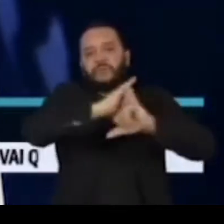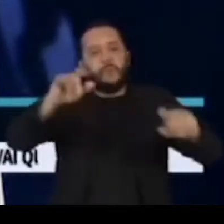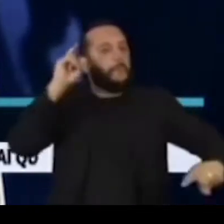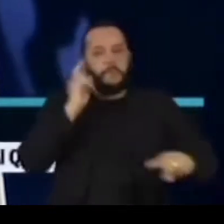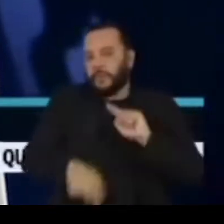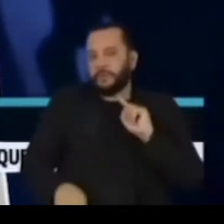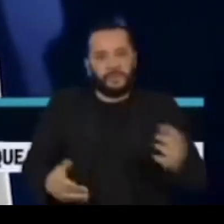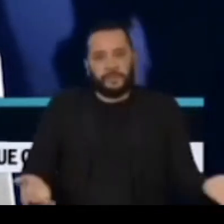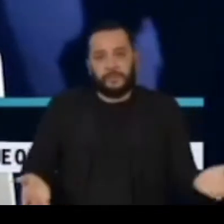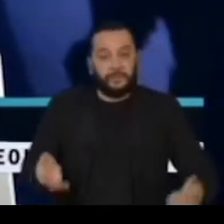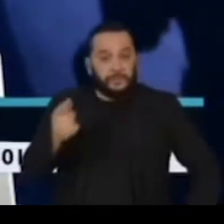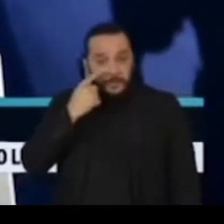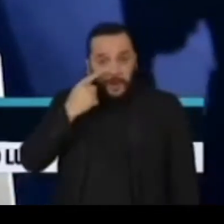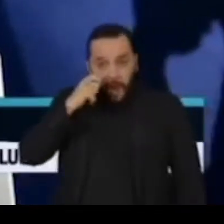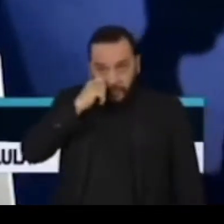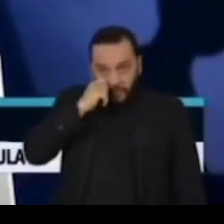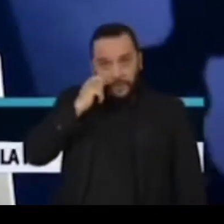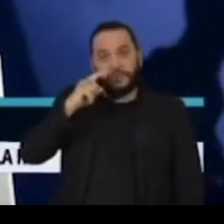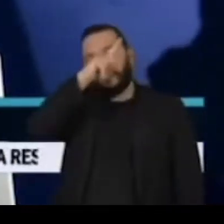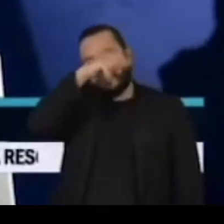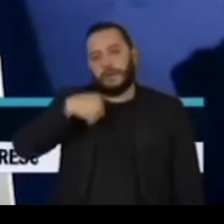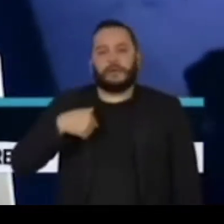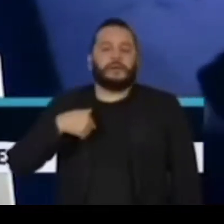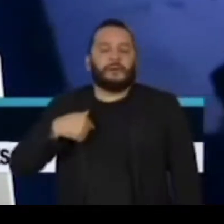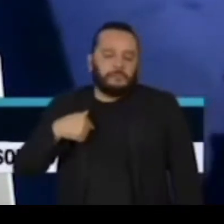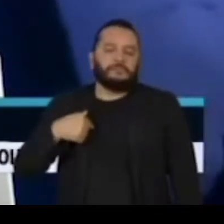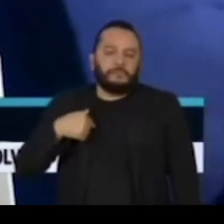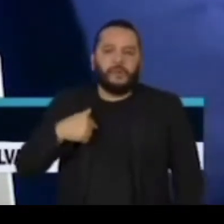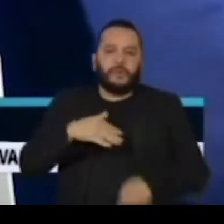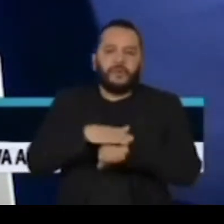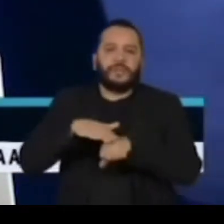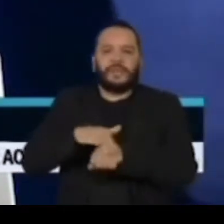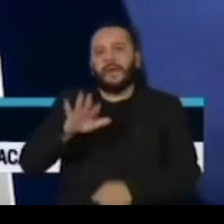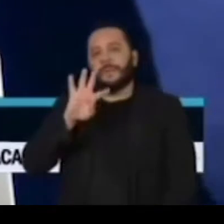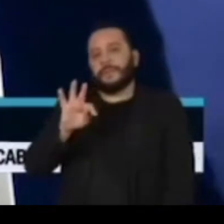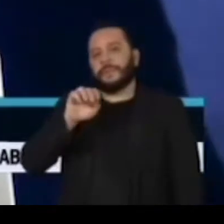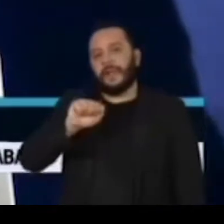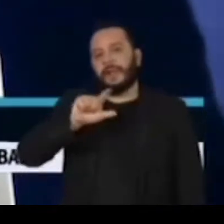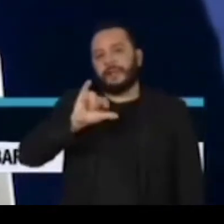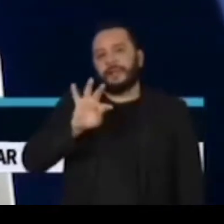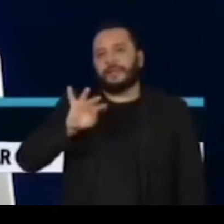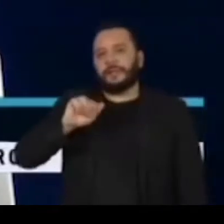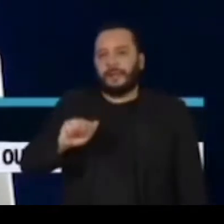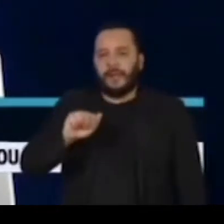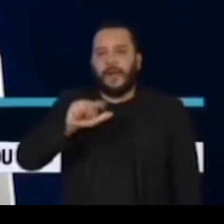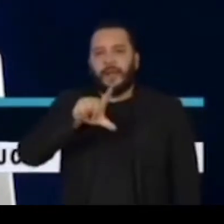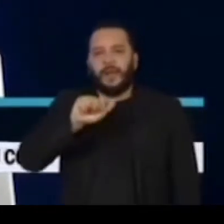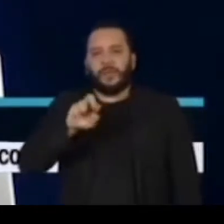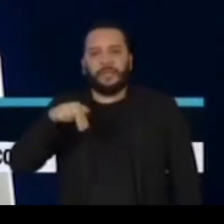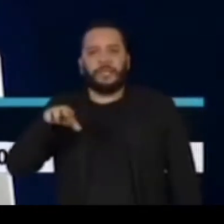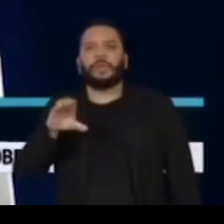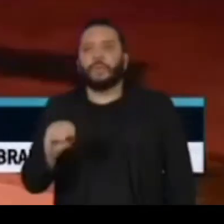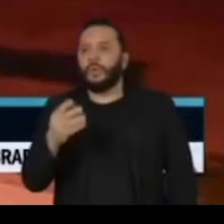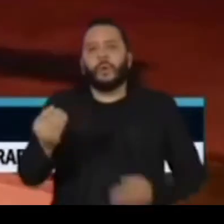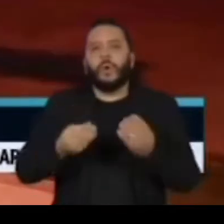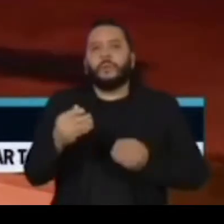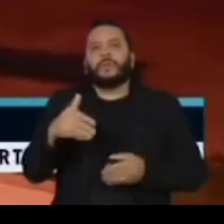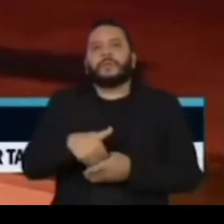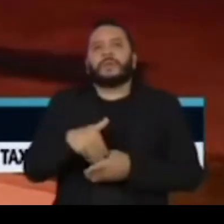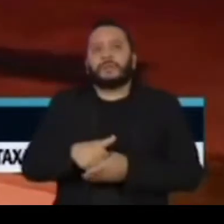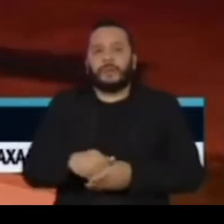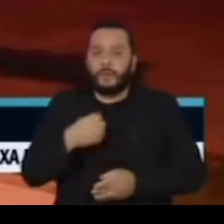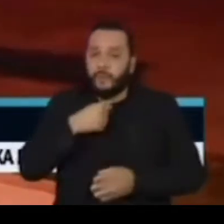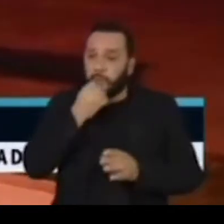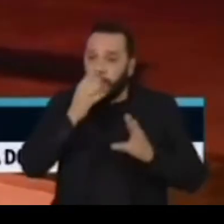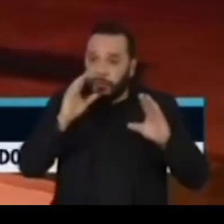3 dias. Vamos ao vivo a Brasília conversar com o repórter Thalita Laurino. Boa noite, Thalita. Como foi essa votação? Boa noite, Ana.